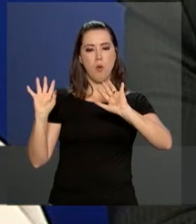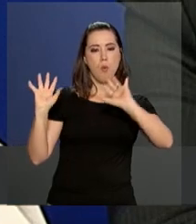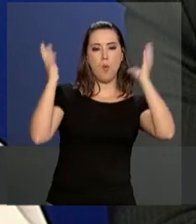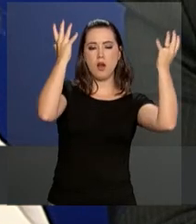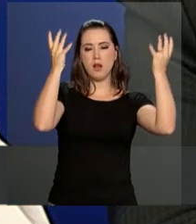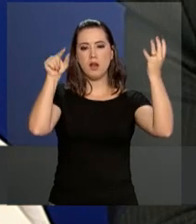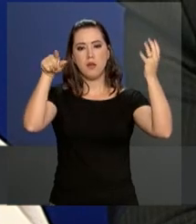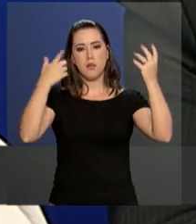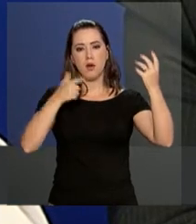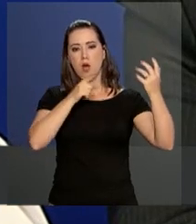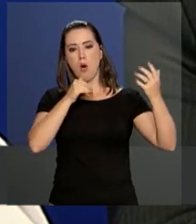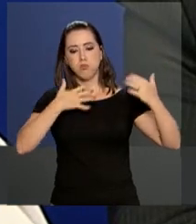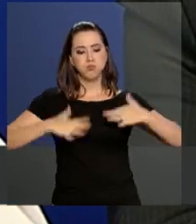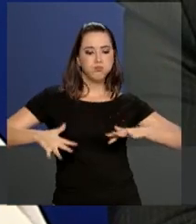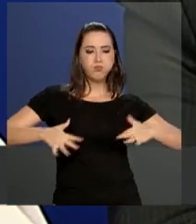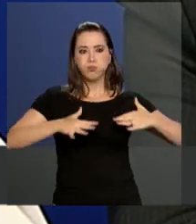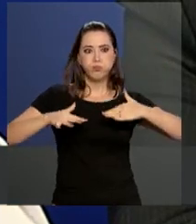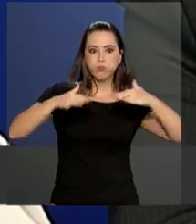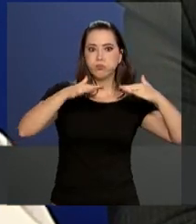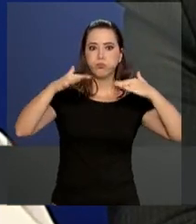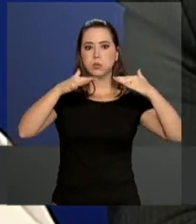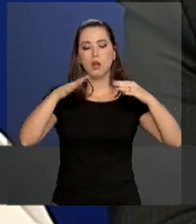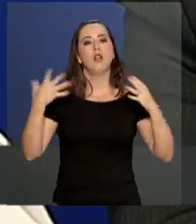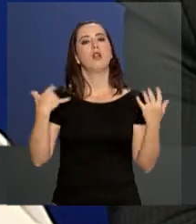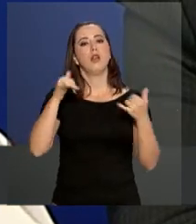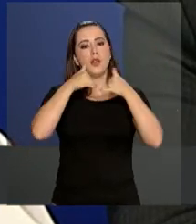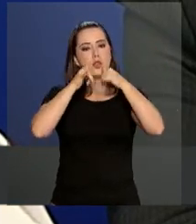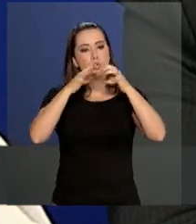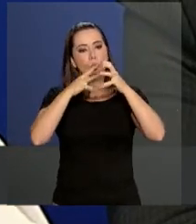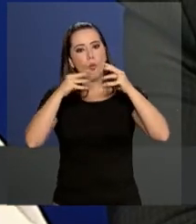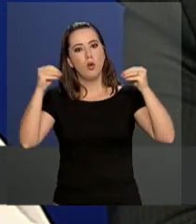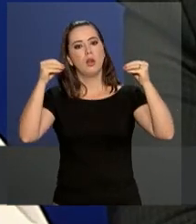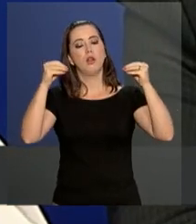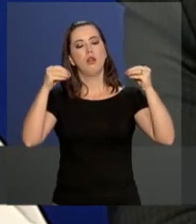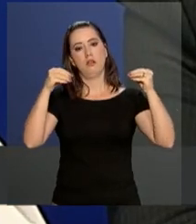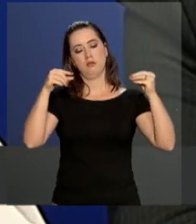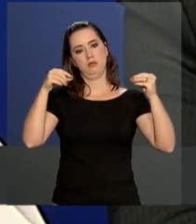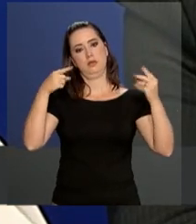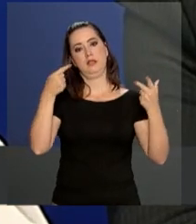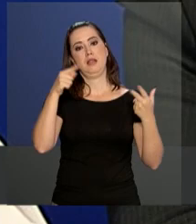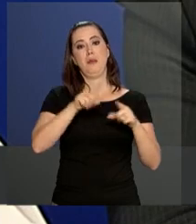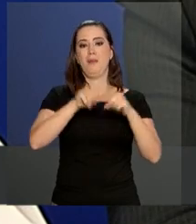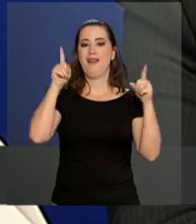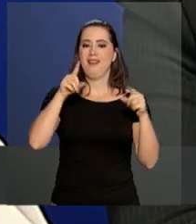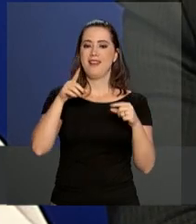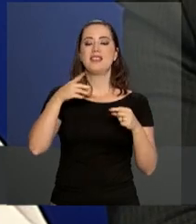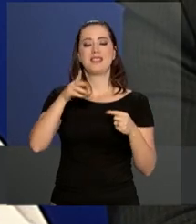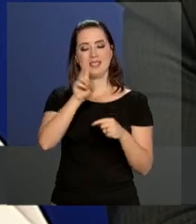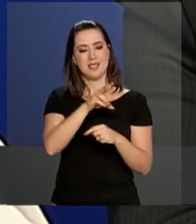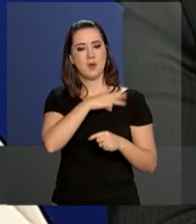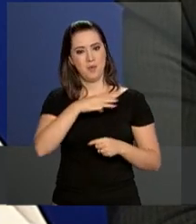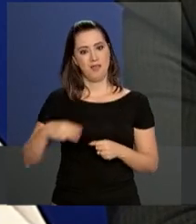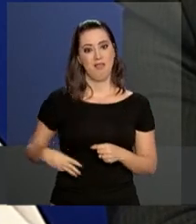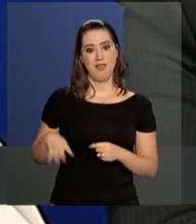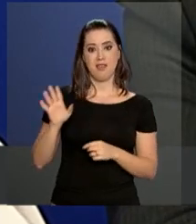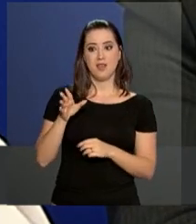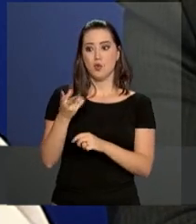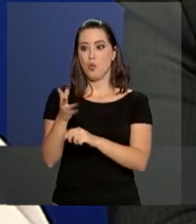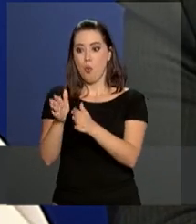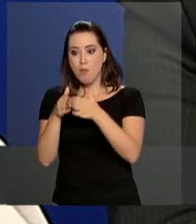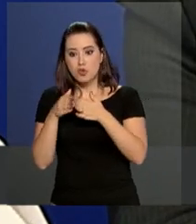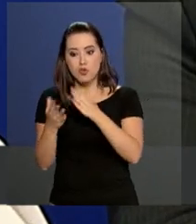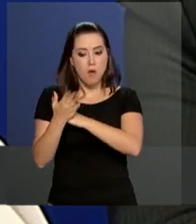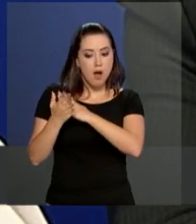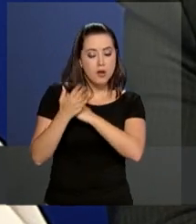com alguns apagões para os quais os o ministro prontamente acionou aí os nossos parceiros pra que a gente